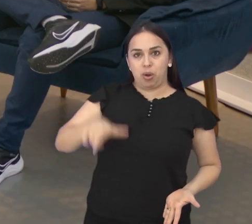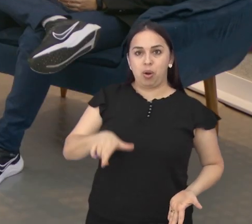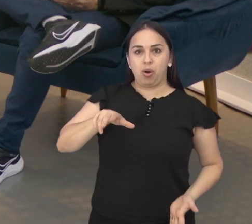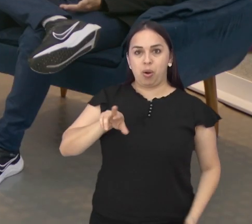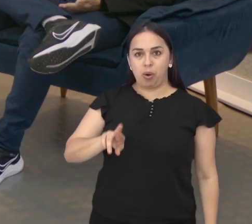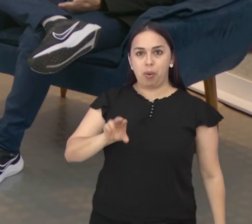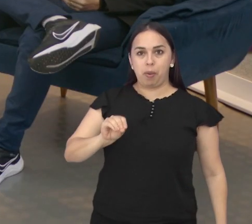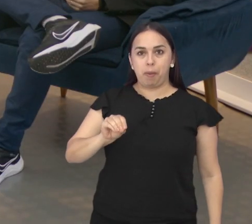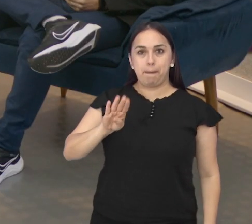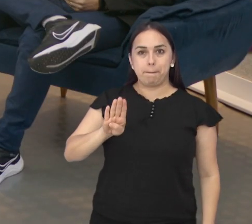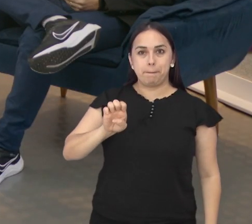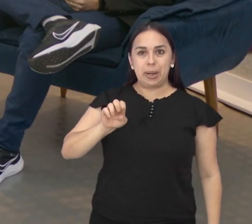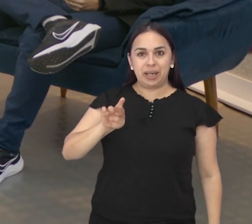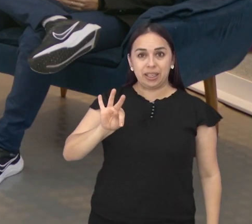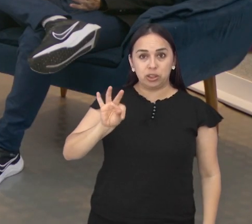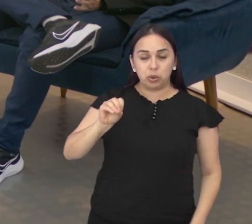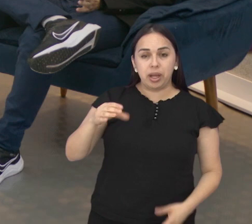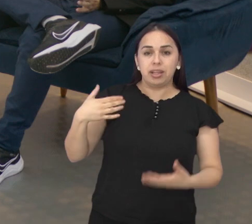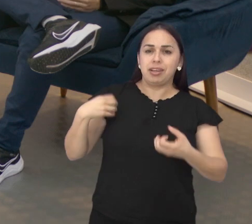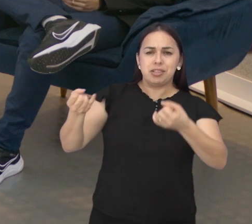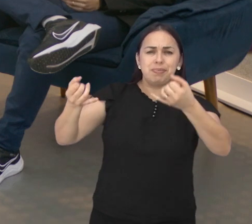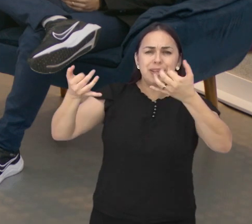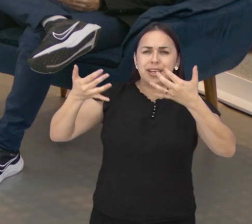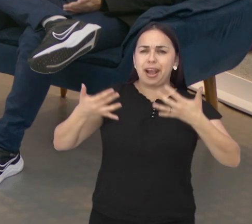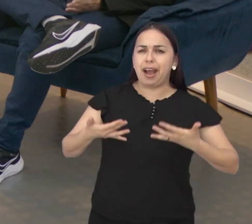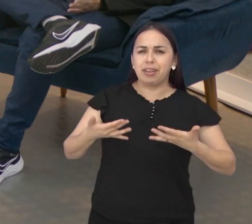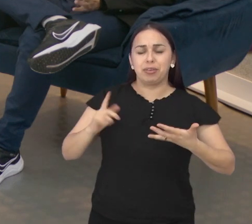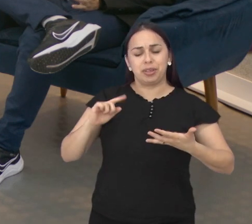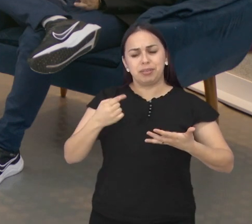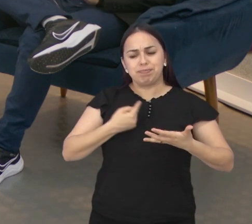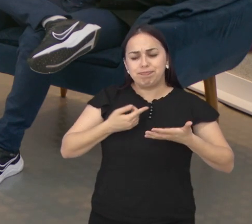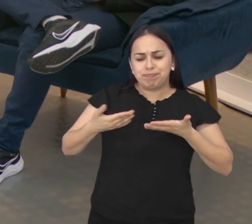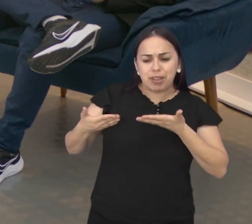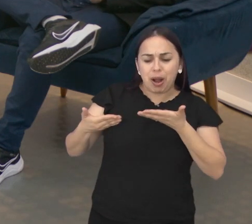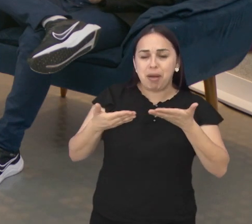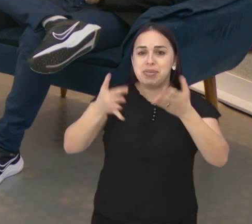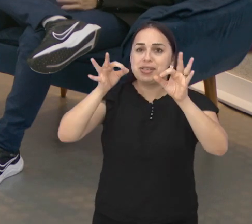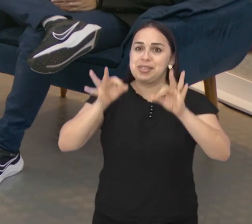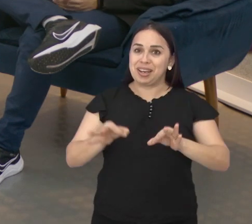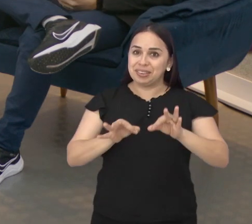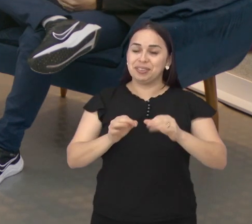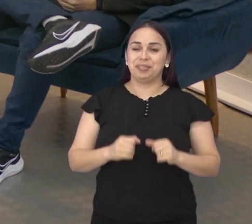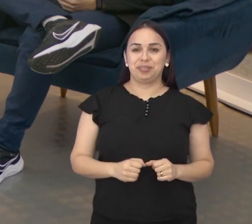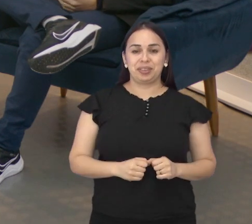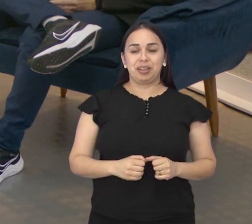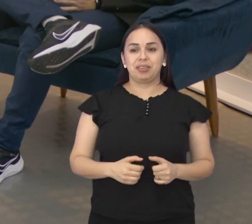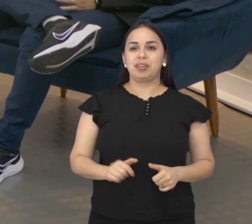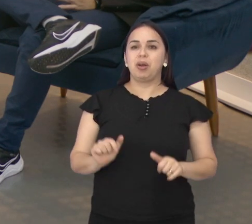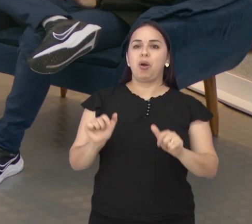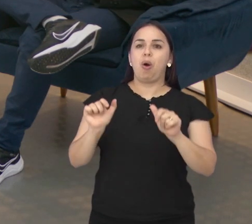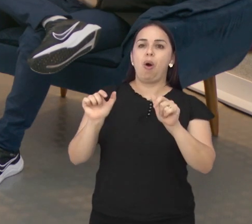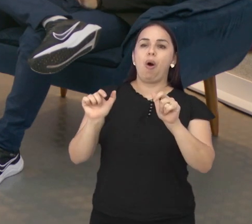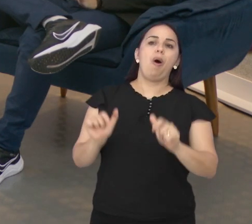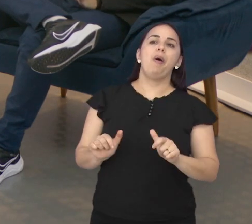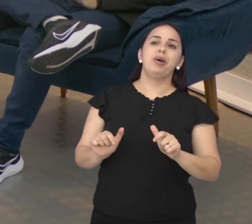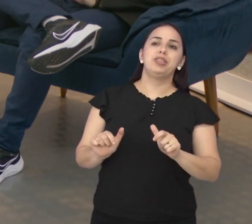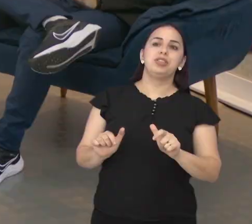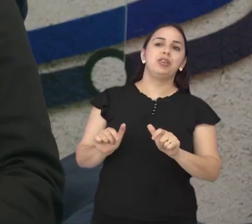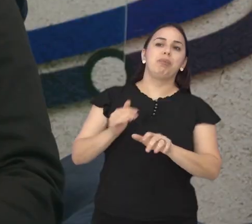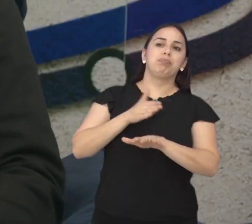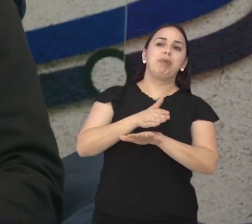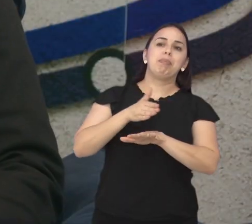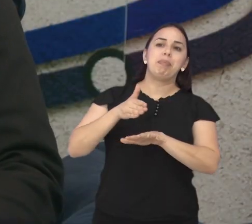para isso, o Roberto Saldo está nos atualizando e conduzindo a gente por esse caminho. E, Roberto, onde